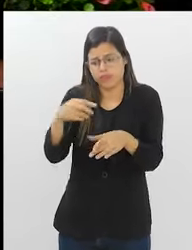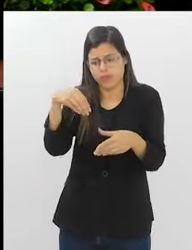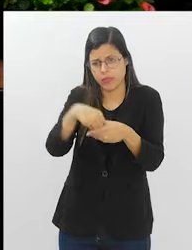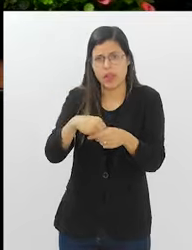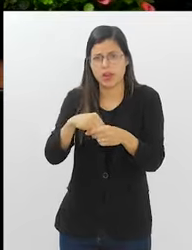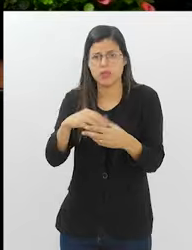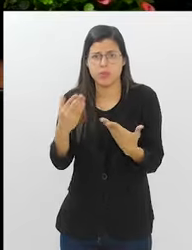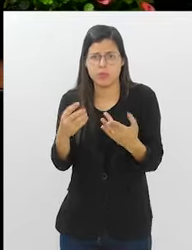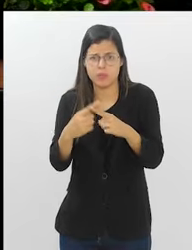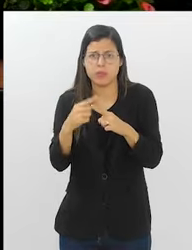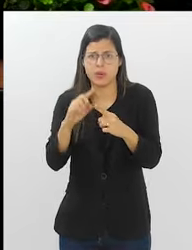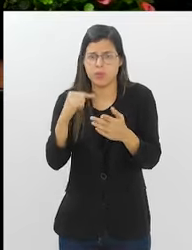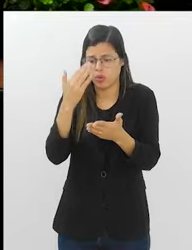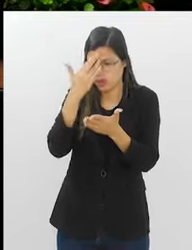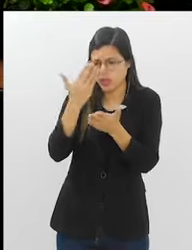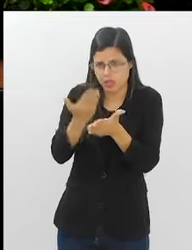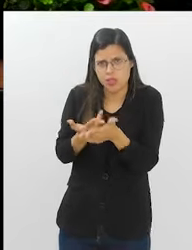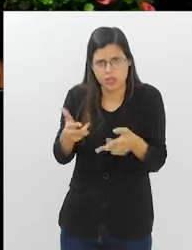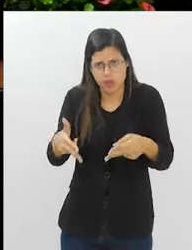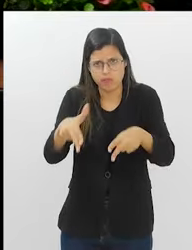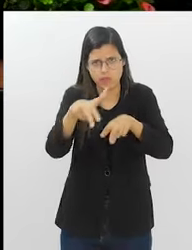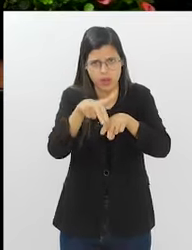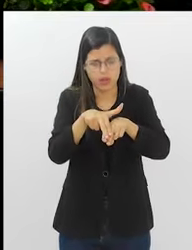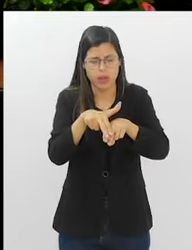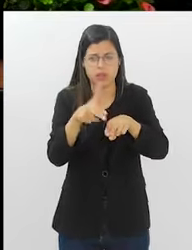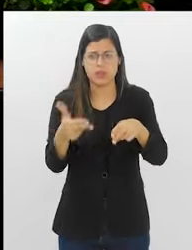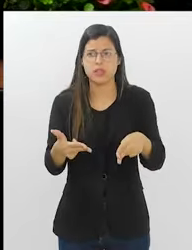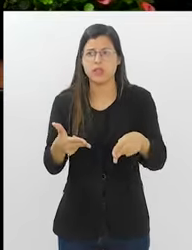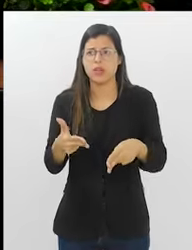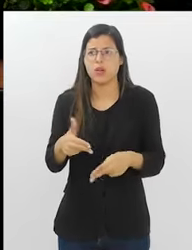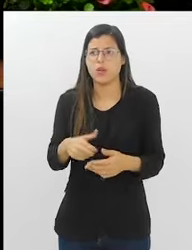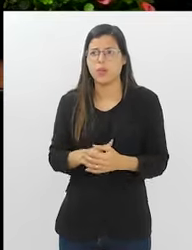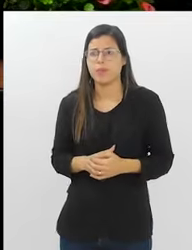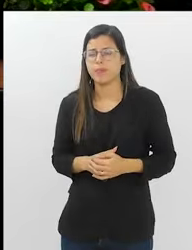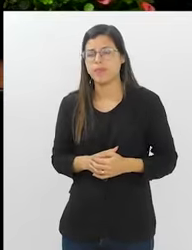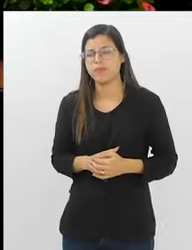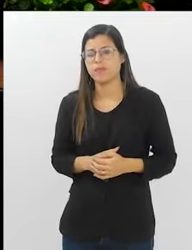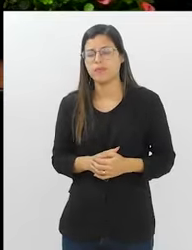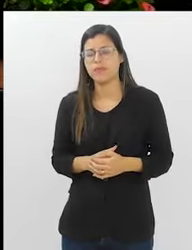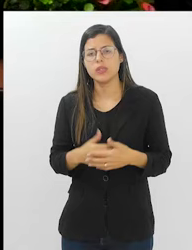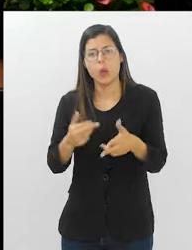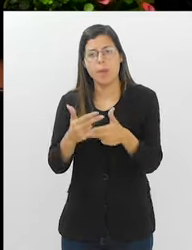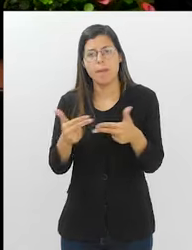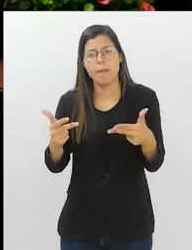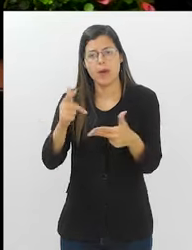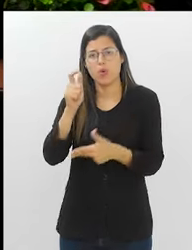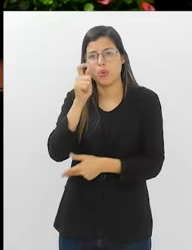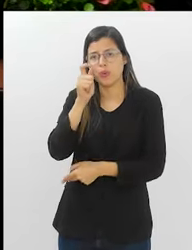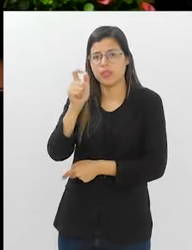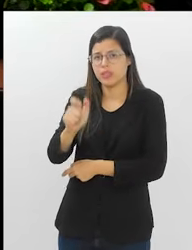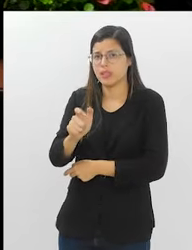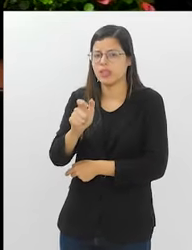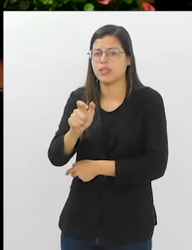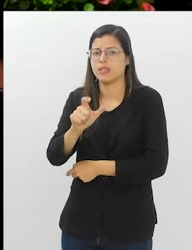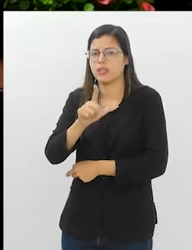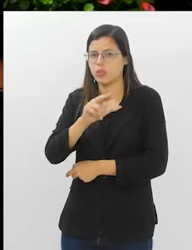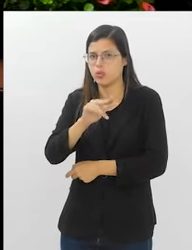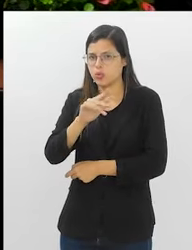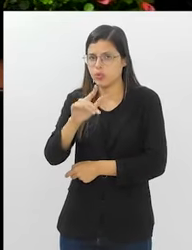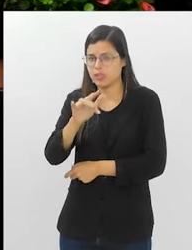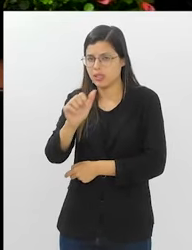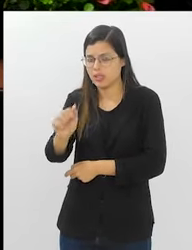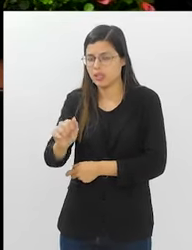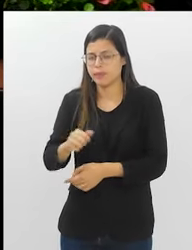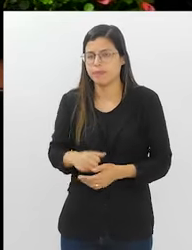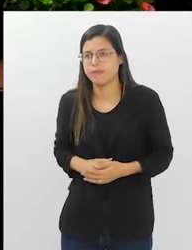bolo das religiões cuja mediunidade está presente. Uma coisa muito interessante, Luzia, nessa